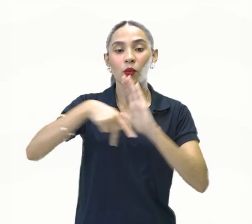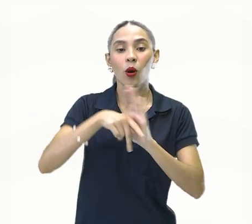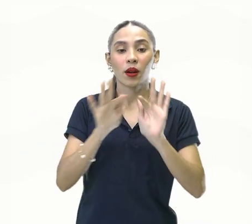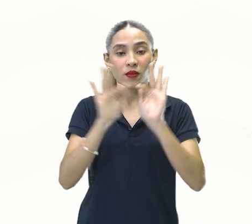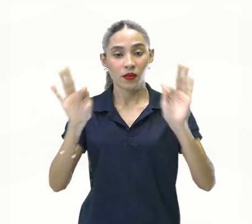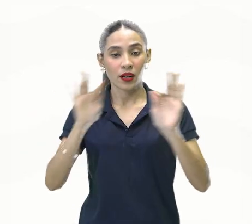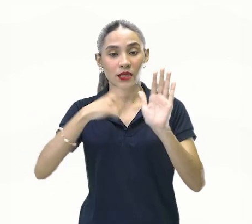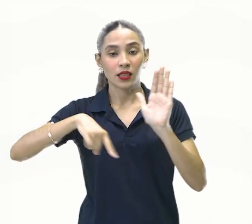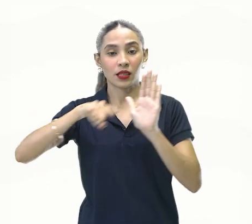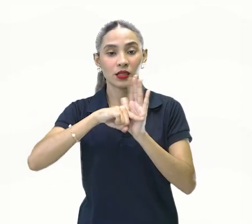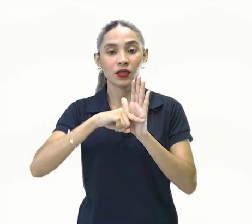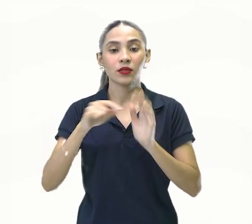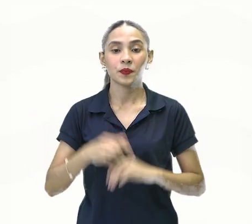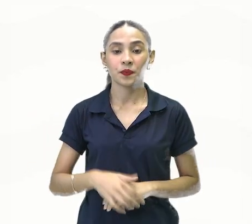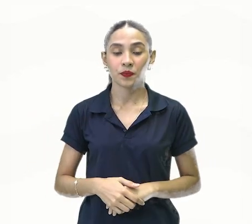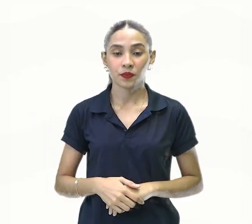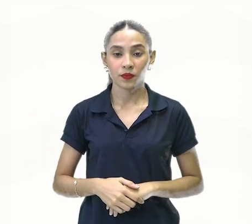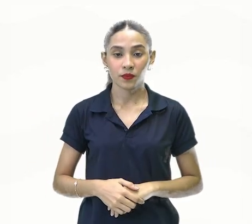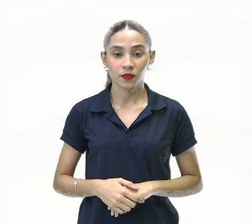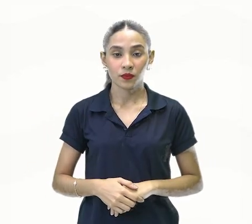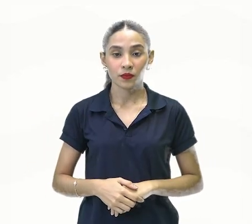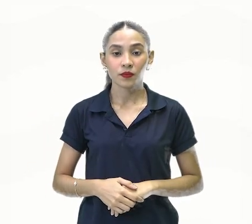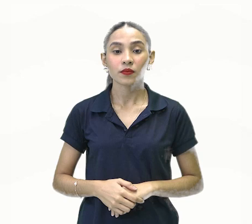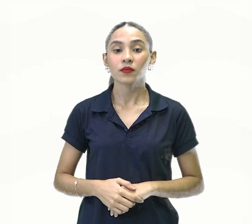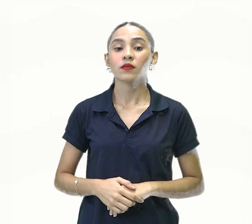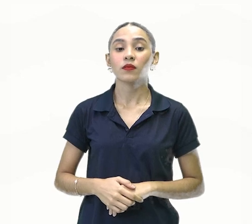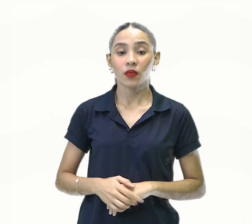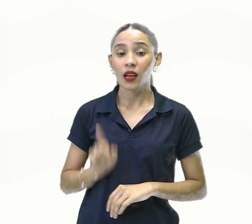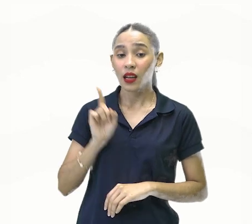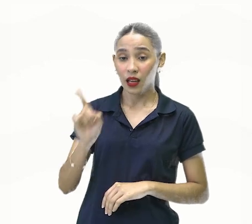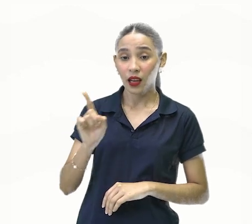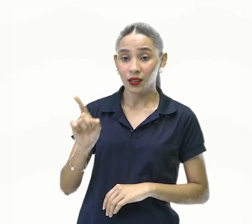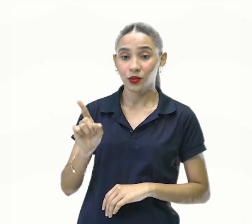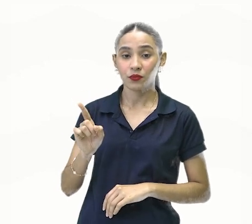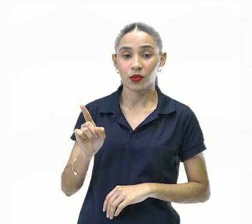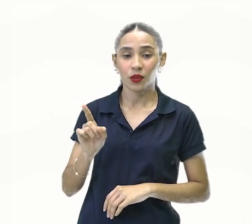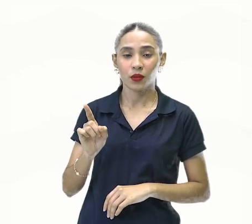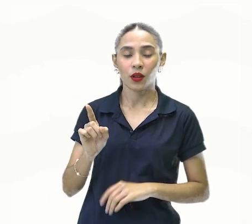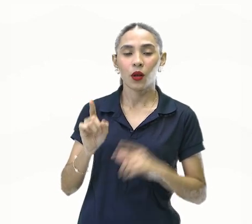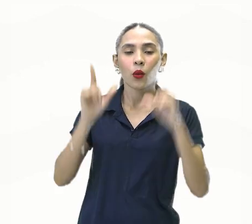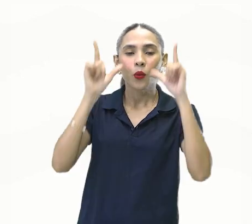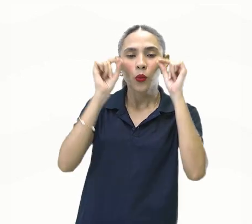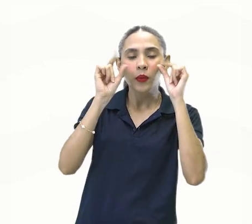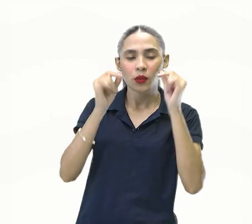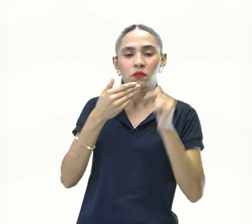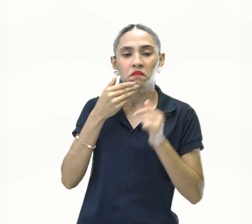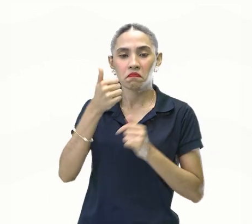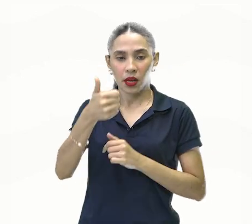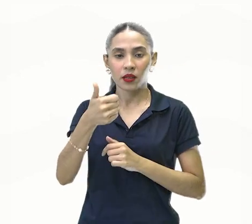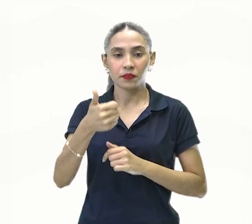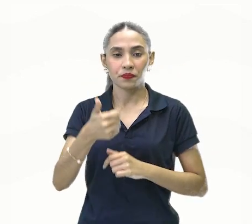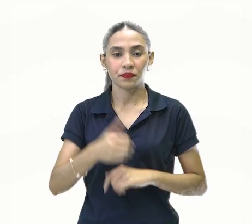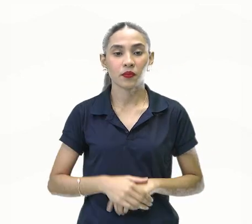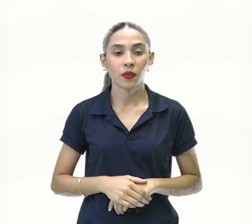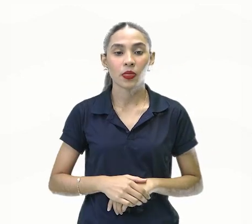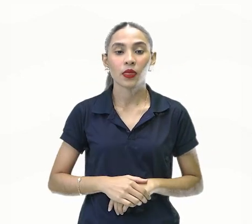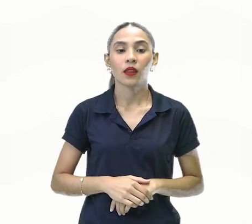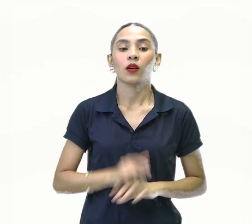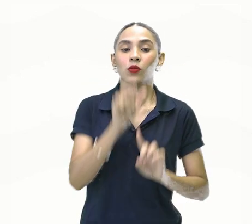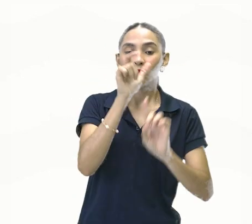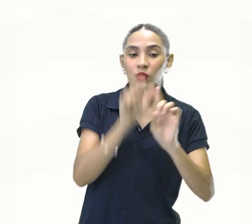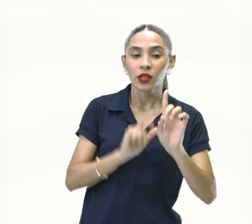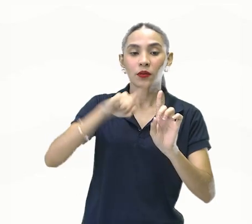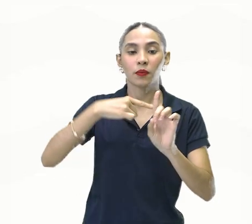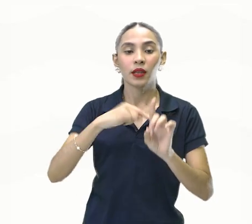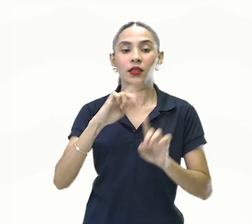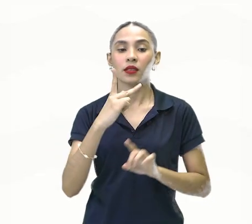been sleeping well lately. Eles têm dormido bem ultimamente. O outro exemplo, sujeito, mais